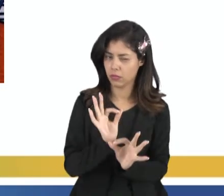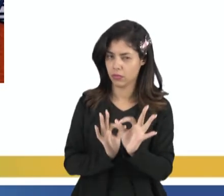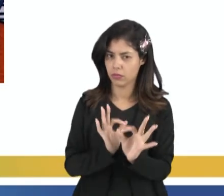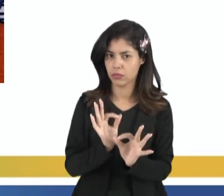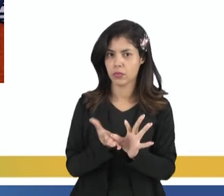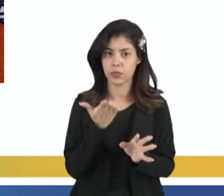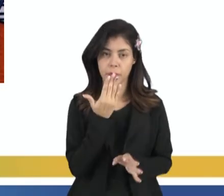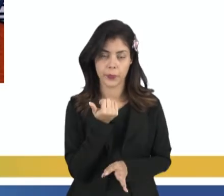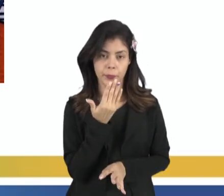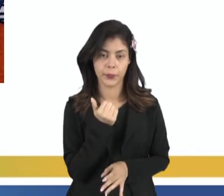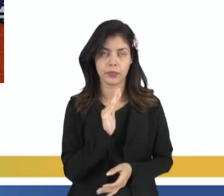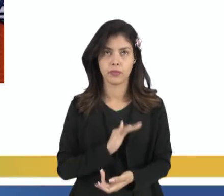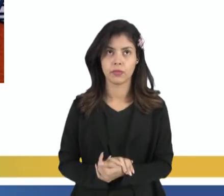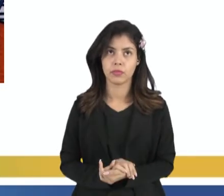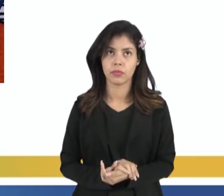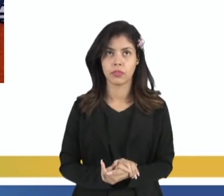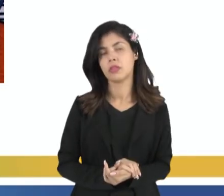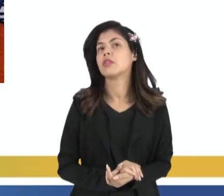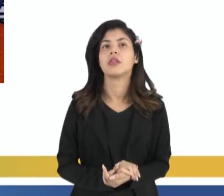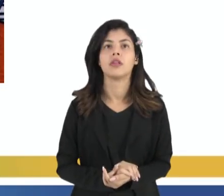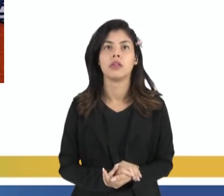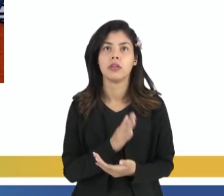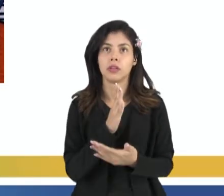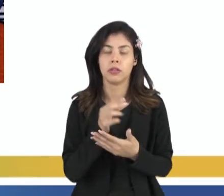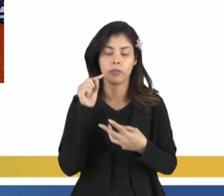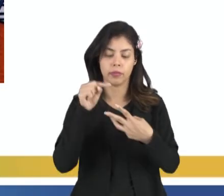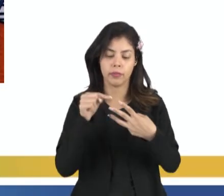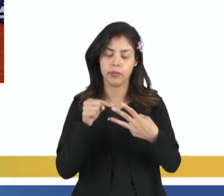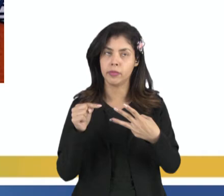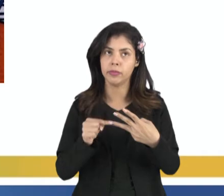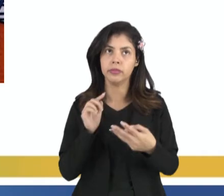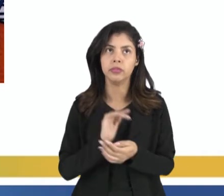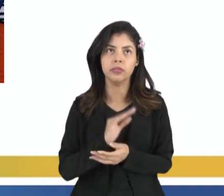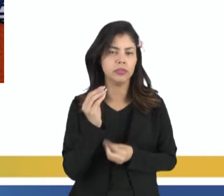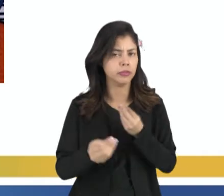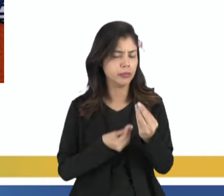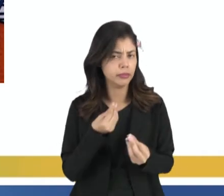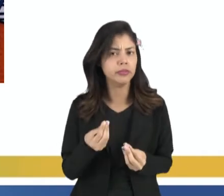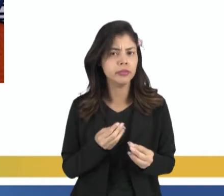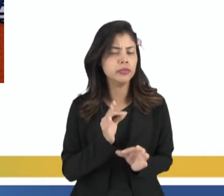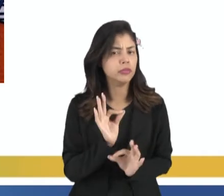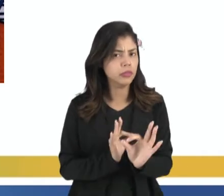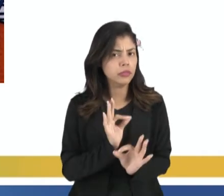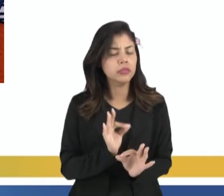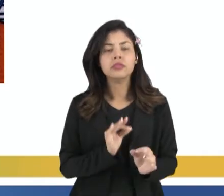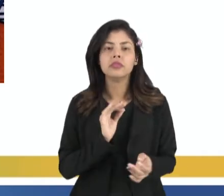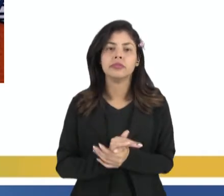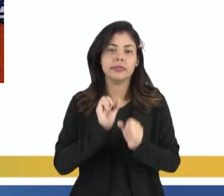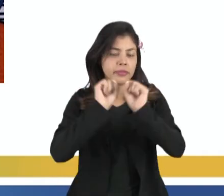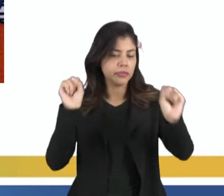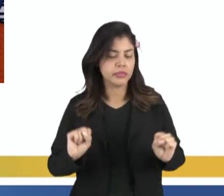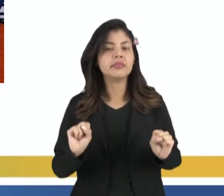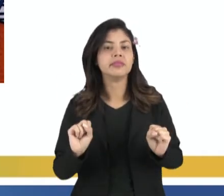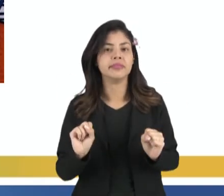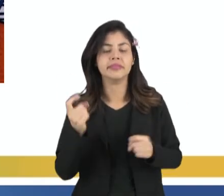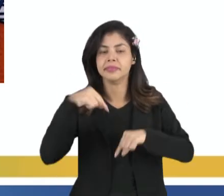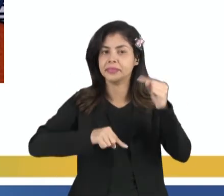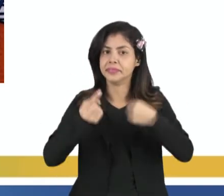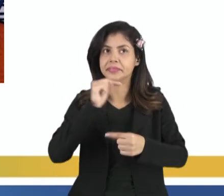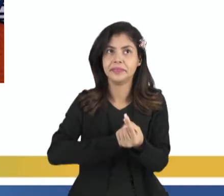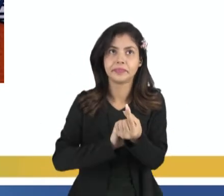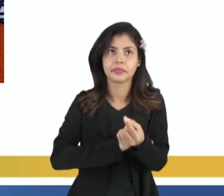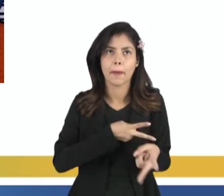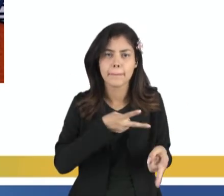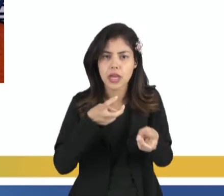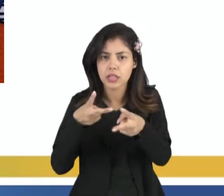de apetite. Aí a gente tem dividido em 3 etapas. Como é que seria esse controle? Primeiro, o sistema nervoso ele